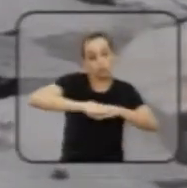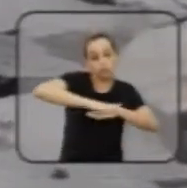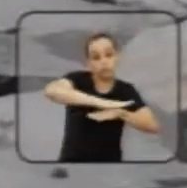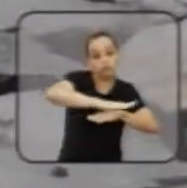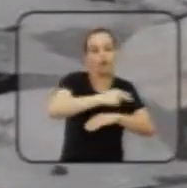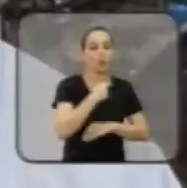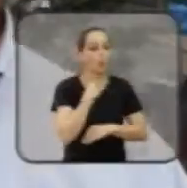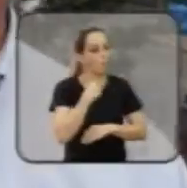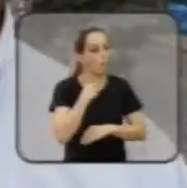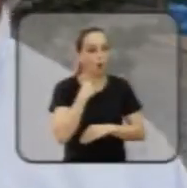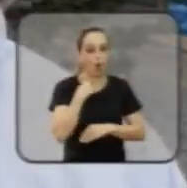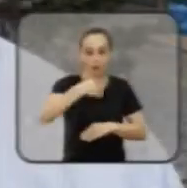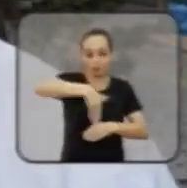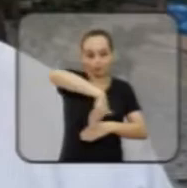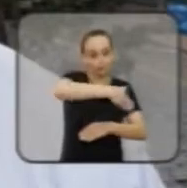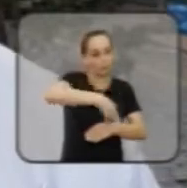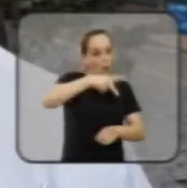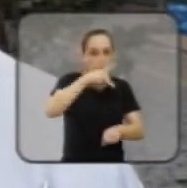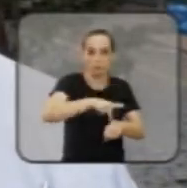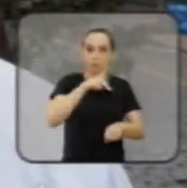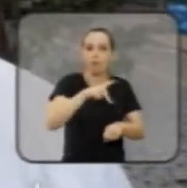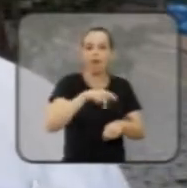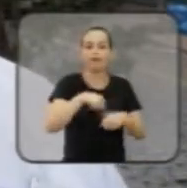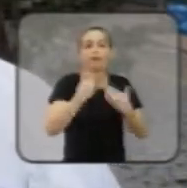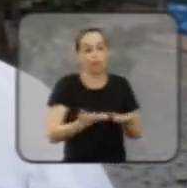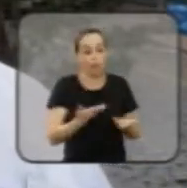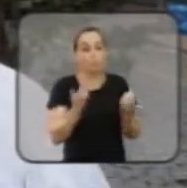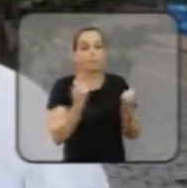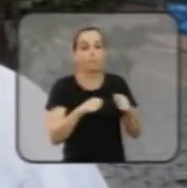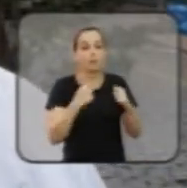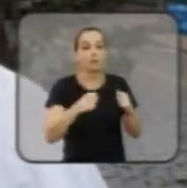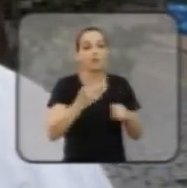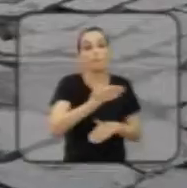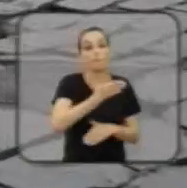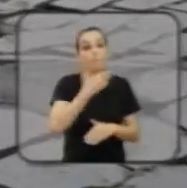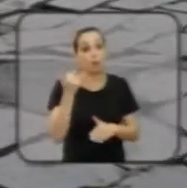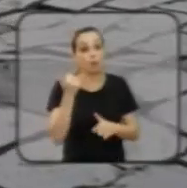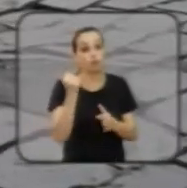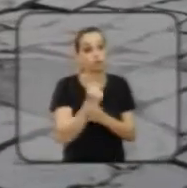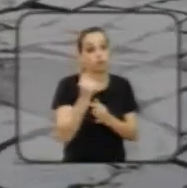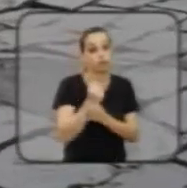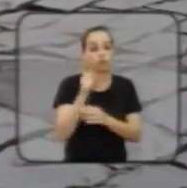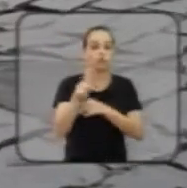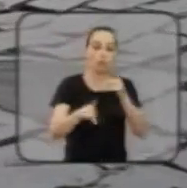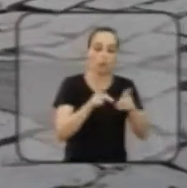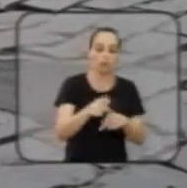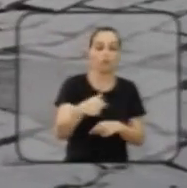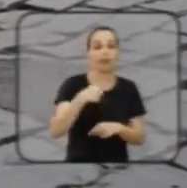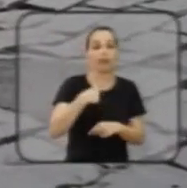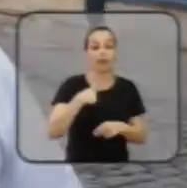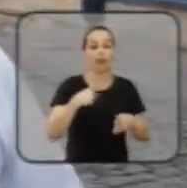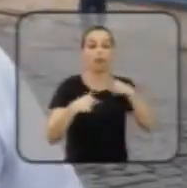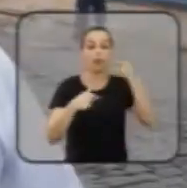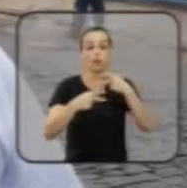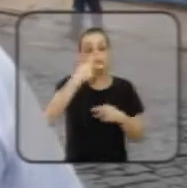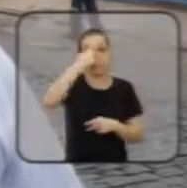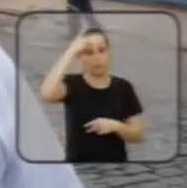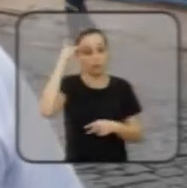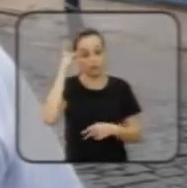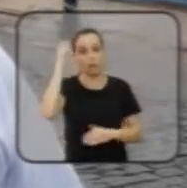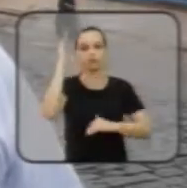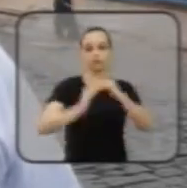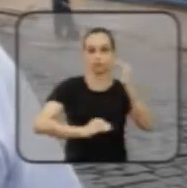privilegiada, não colocar asfalto e não pode colocar asfalto. Então, nós temos que dar melhoramento urgente para a população. José